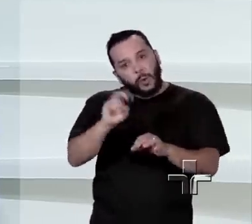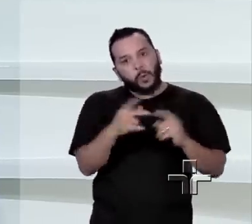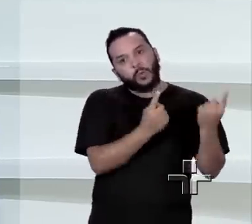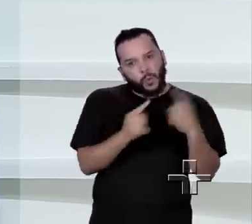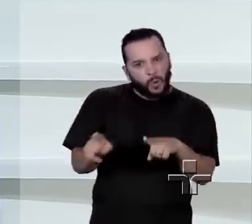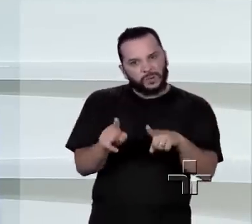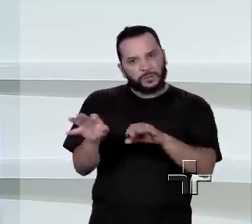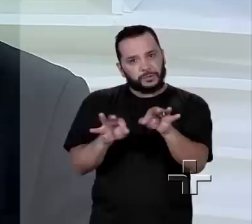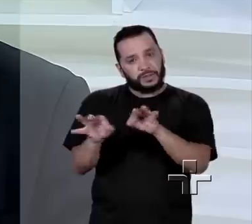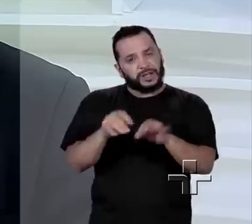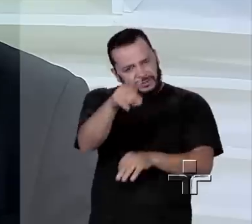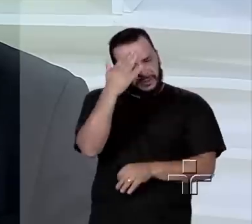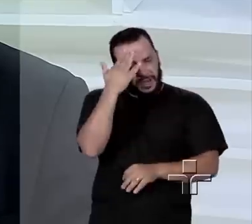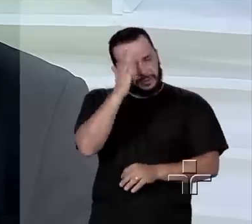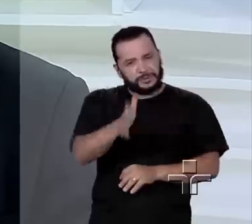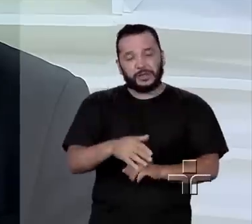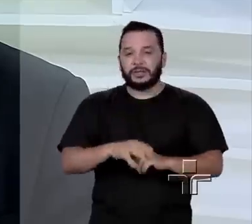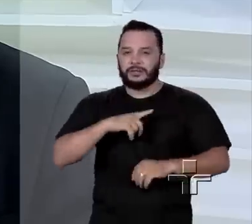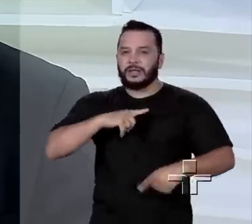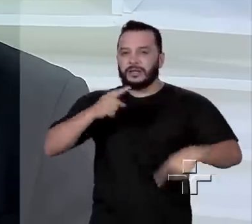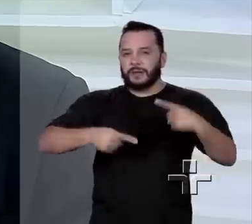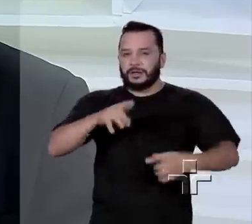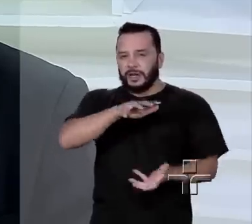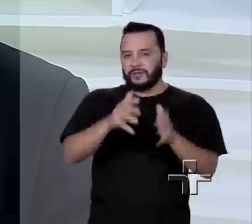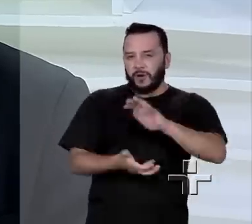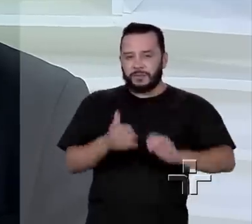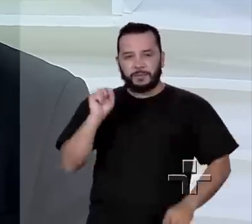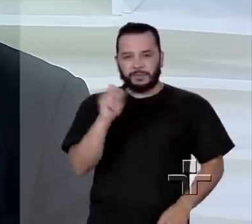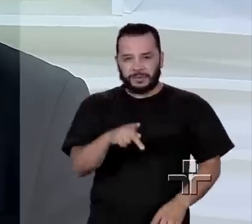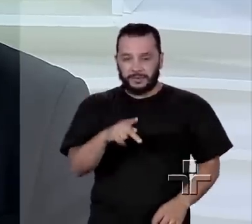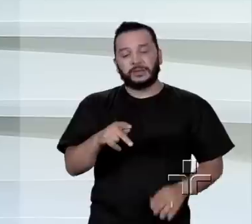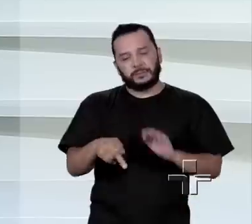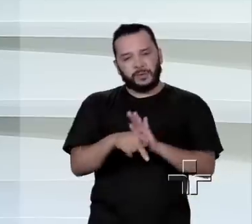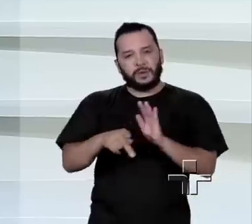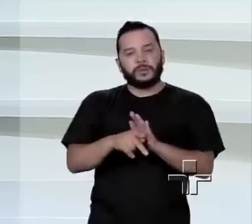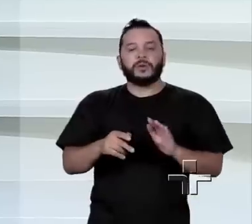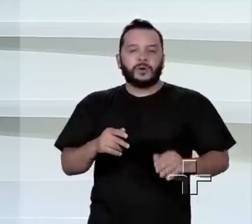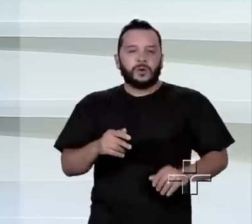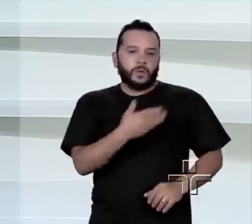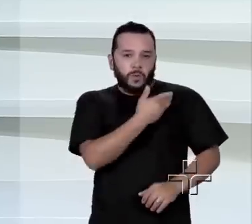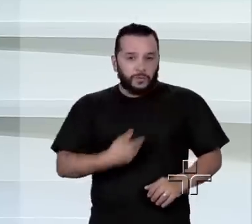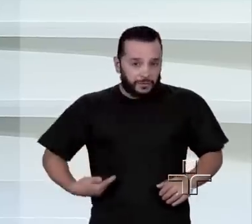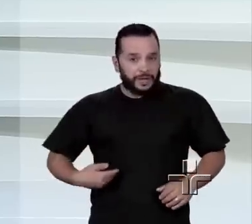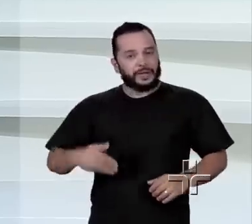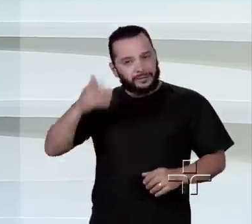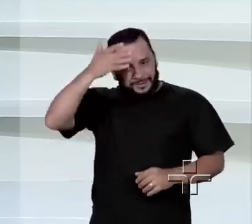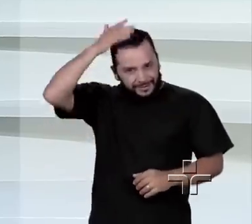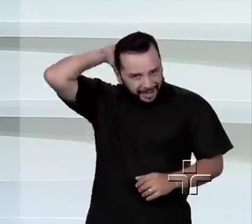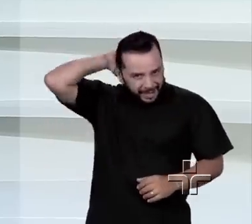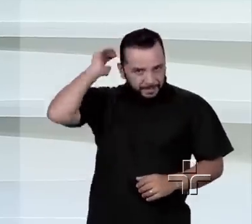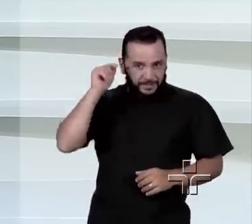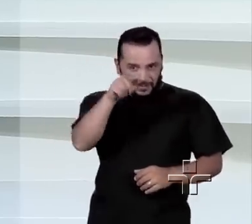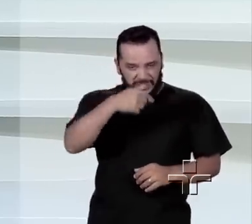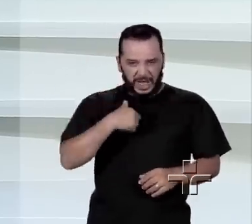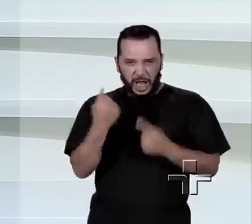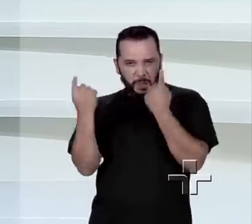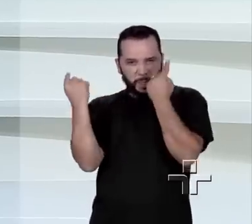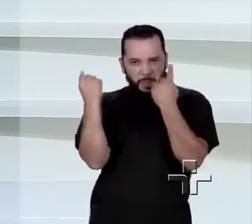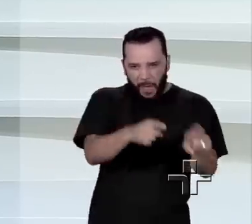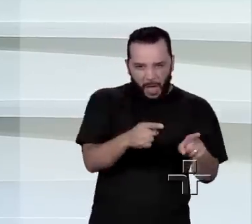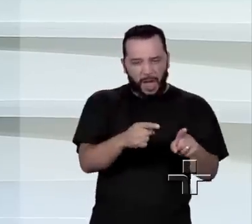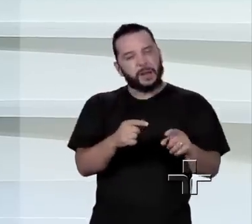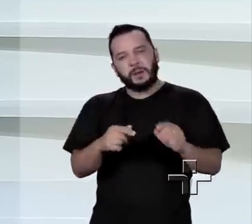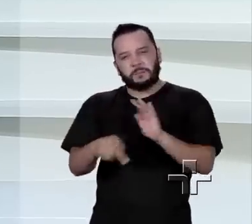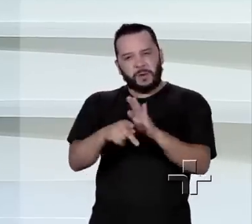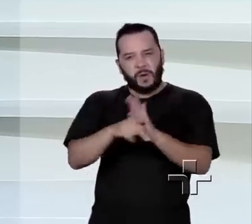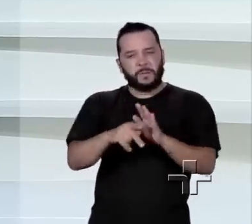Inclusive, no debate sobre reforma da Previdência no governo Temer, o senhor foi uma das pessoas que fez críticas duras àquele projeto,